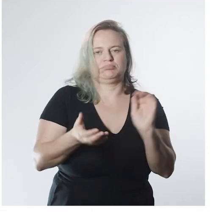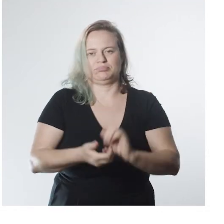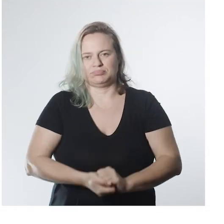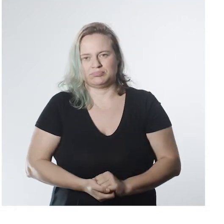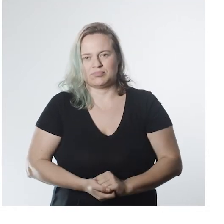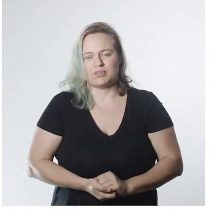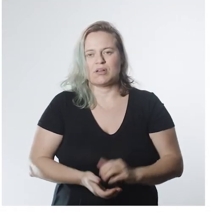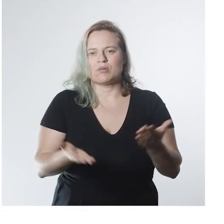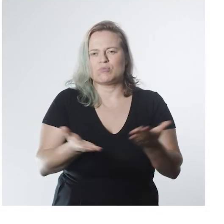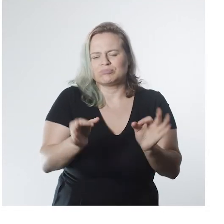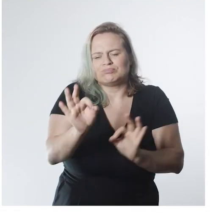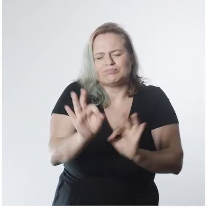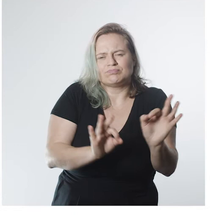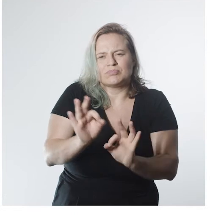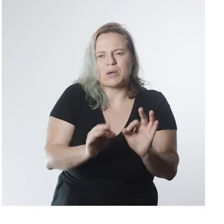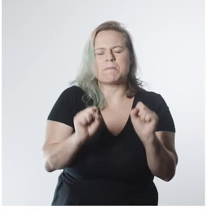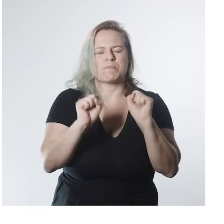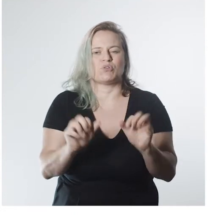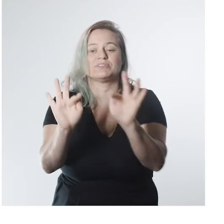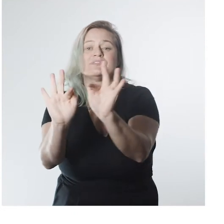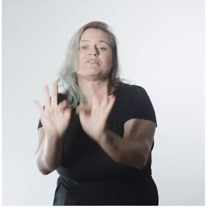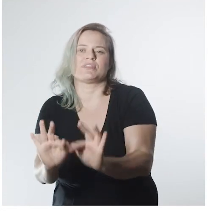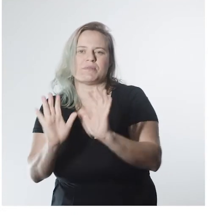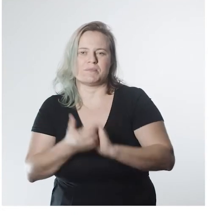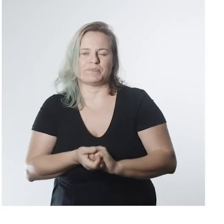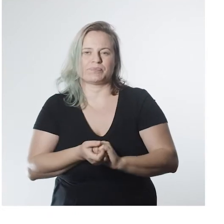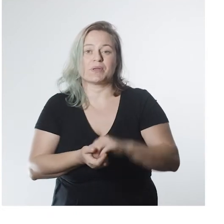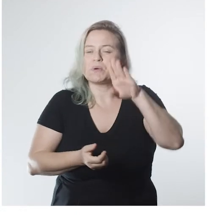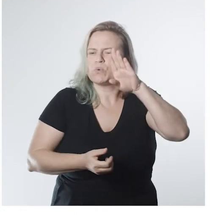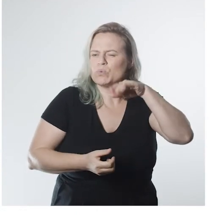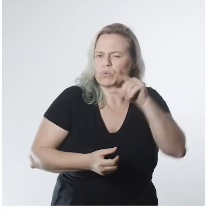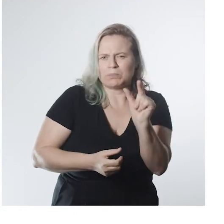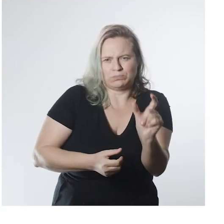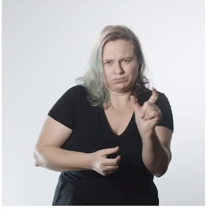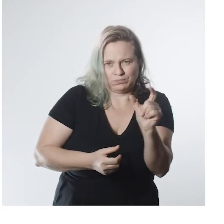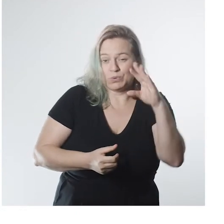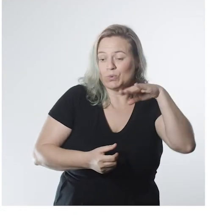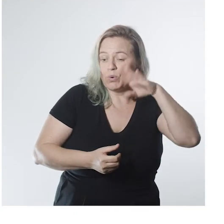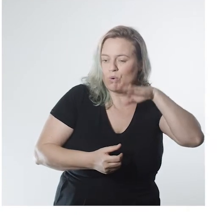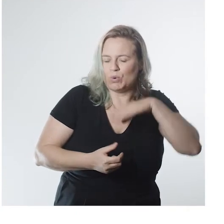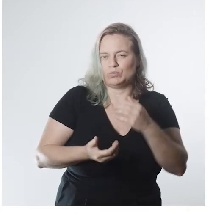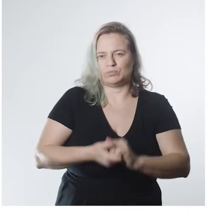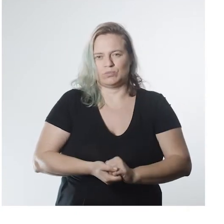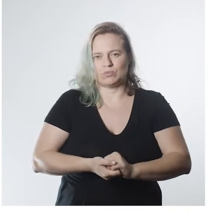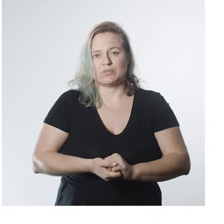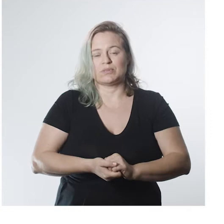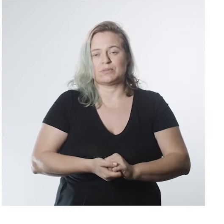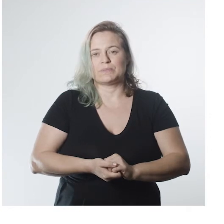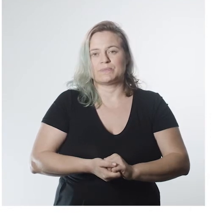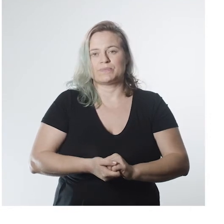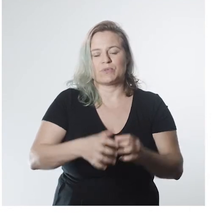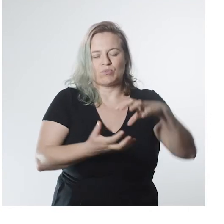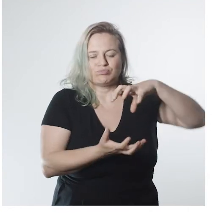isso, a preparação agora já dá para ir para finalização. A pimenta biquinho, ela vai direto também para o empratamento. Então, como ela é conserva, né,